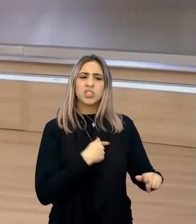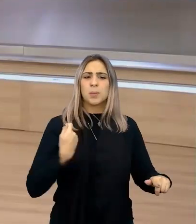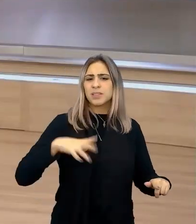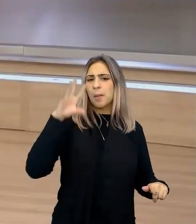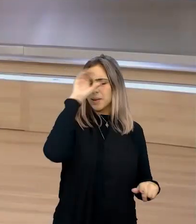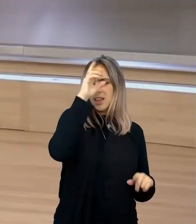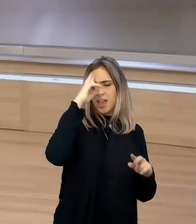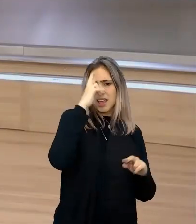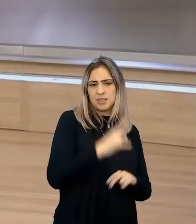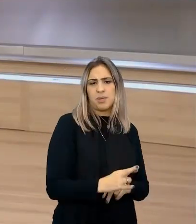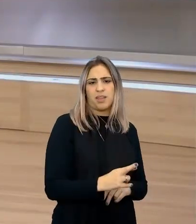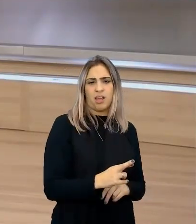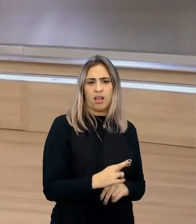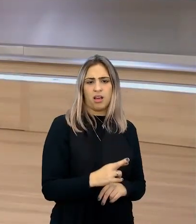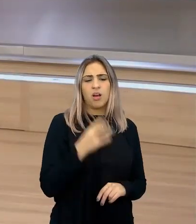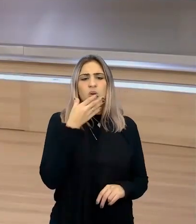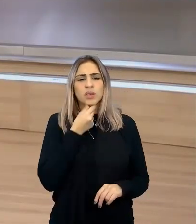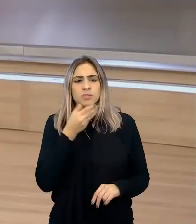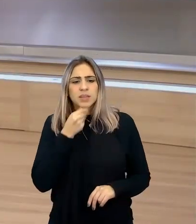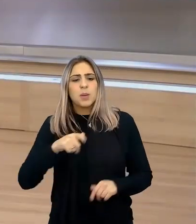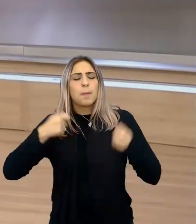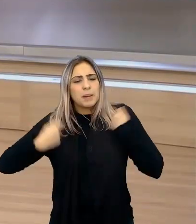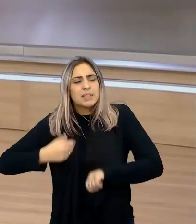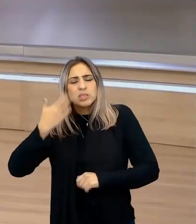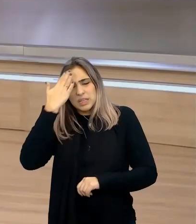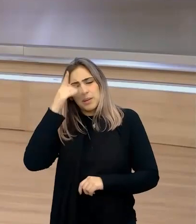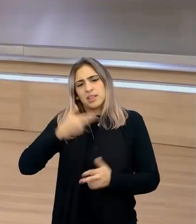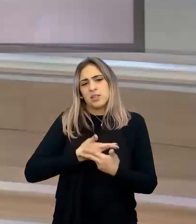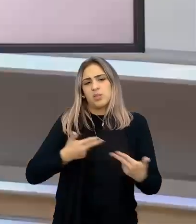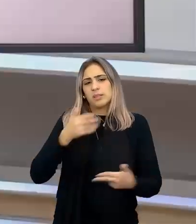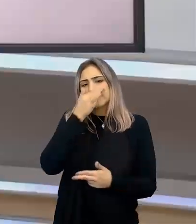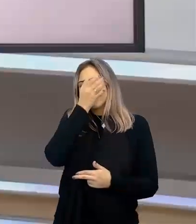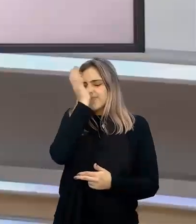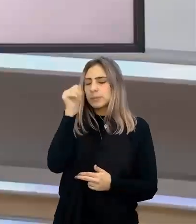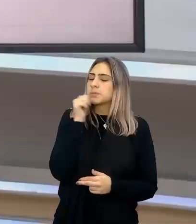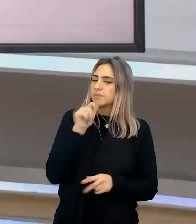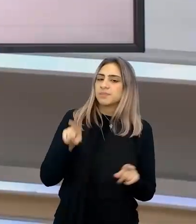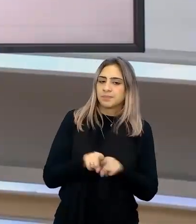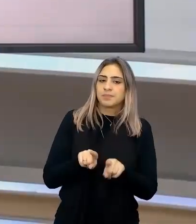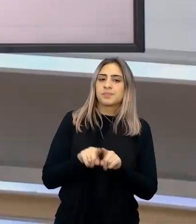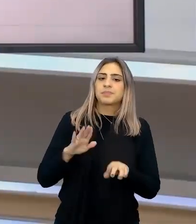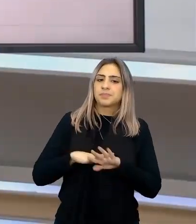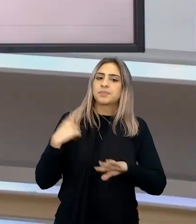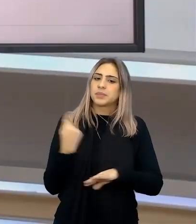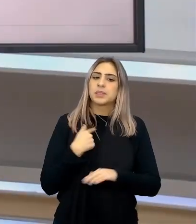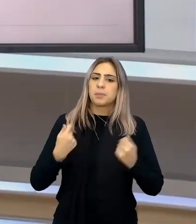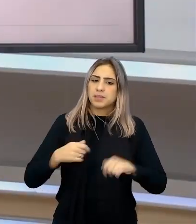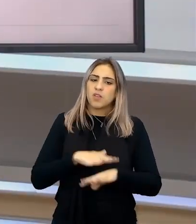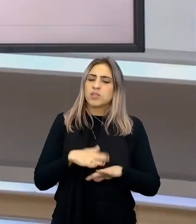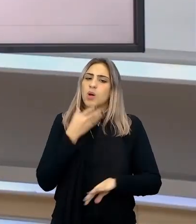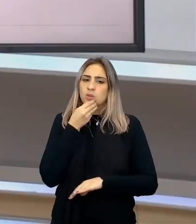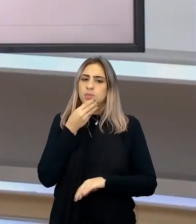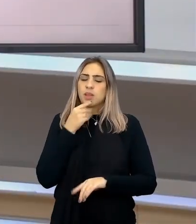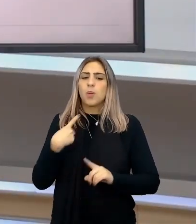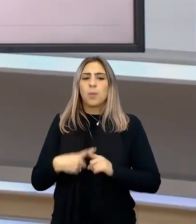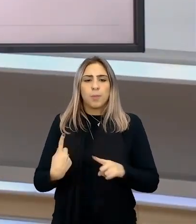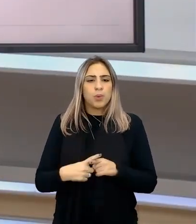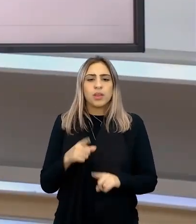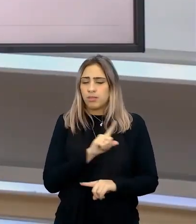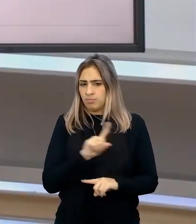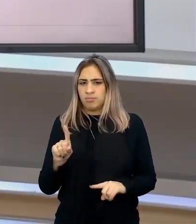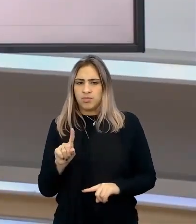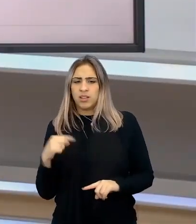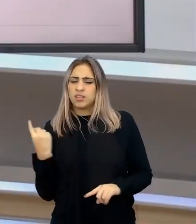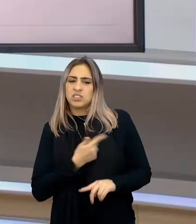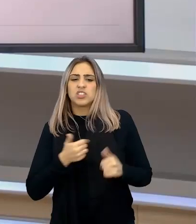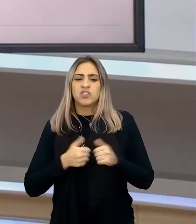a respeitar. Os meninos precisam saber disso. As meninas também. Mas a gente precisa conversar com os meninos. Porque senão, gente, a